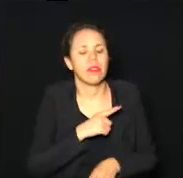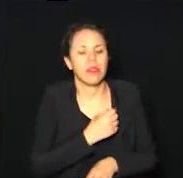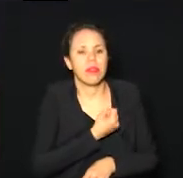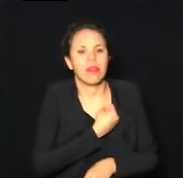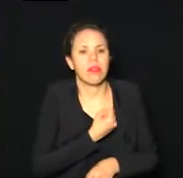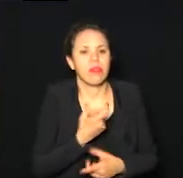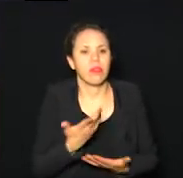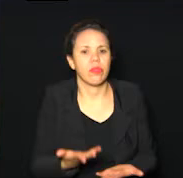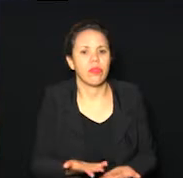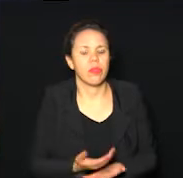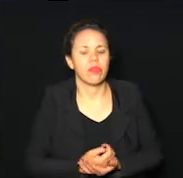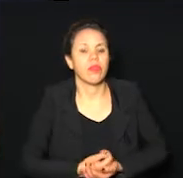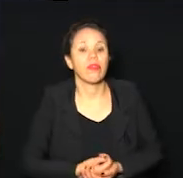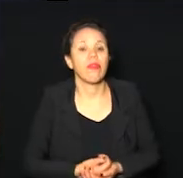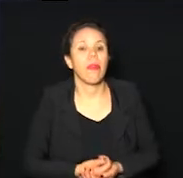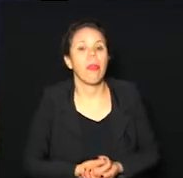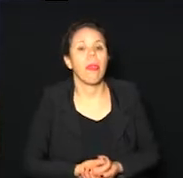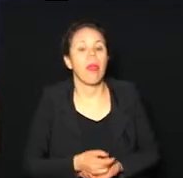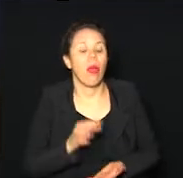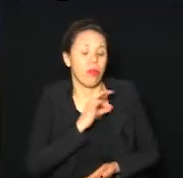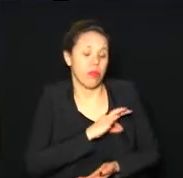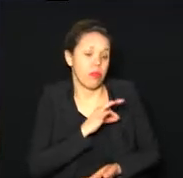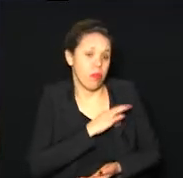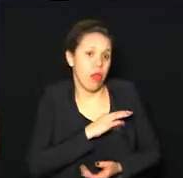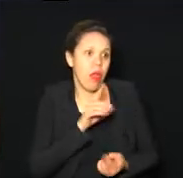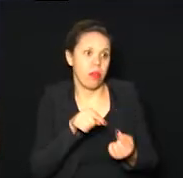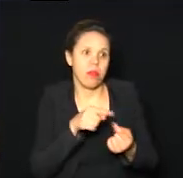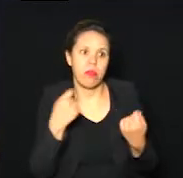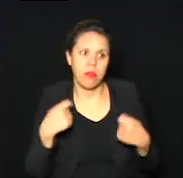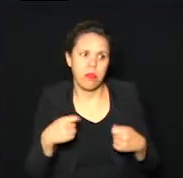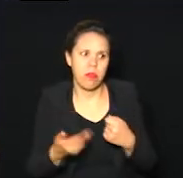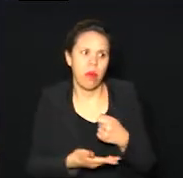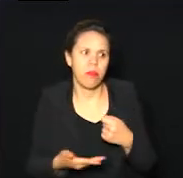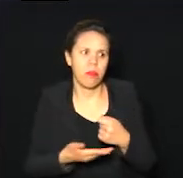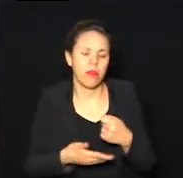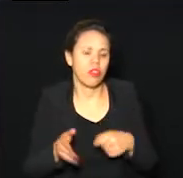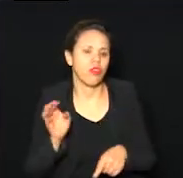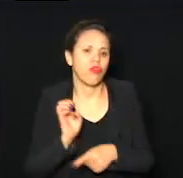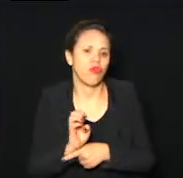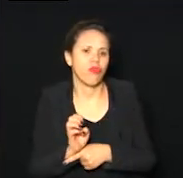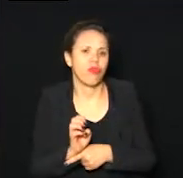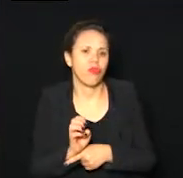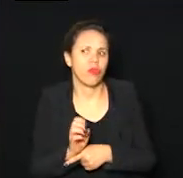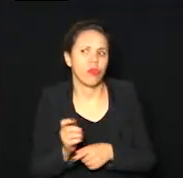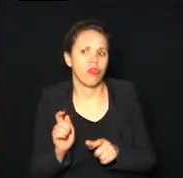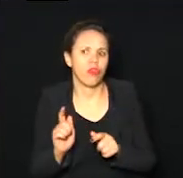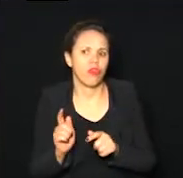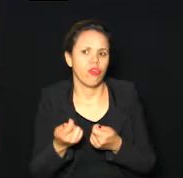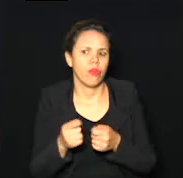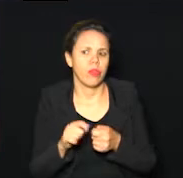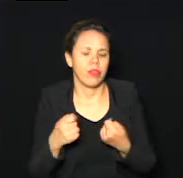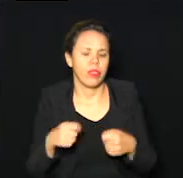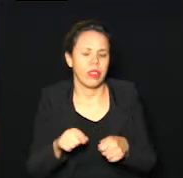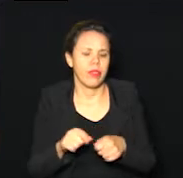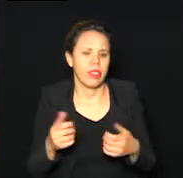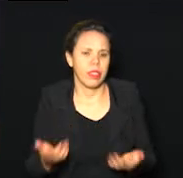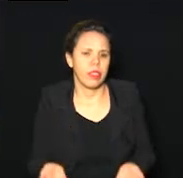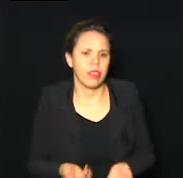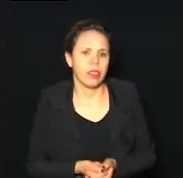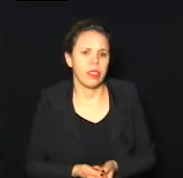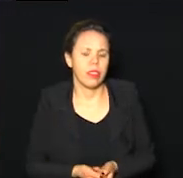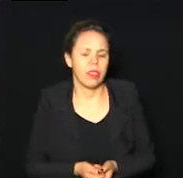que é necessário. É o mínimo que o Estado, que a gestão podia fazer. Em algumas